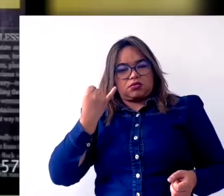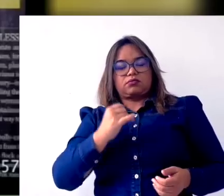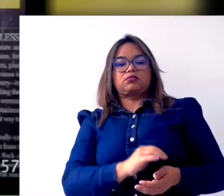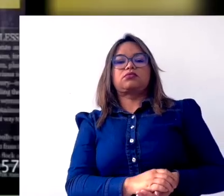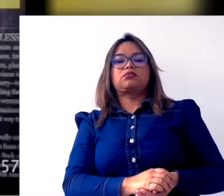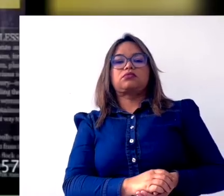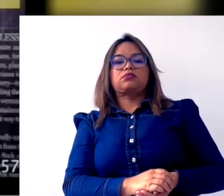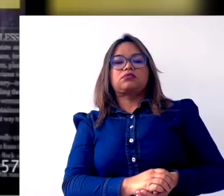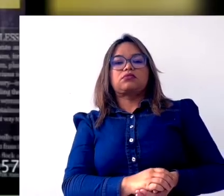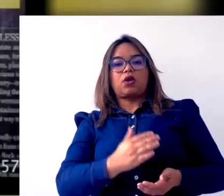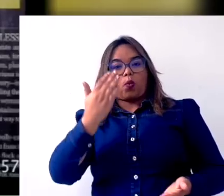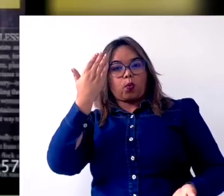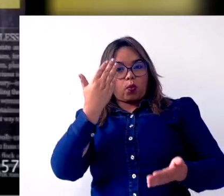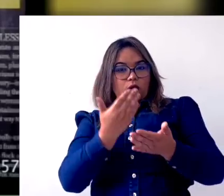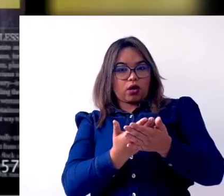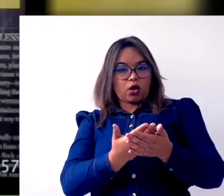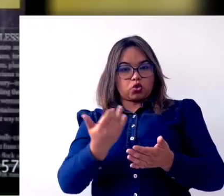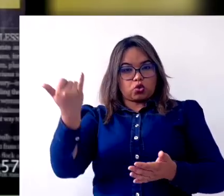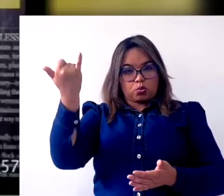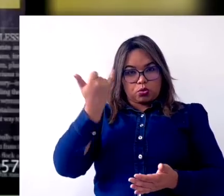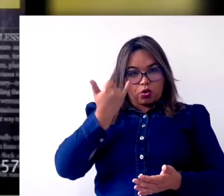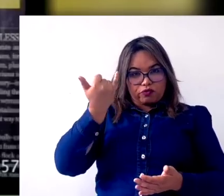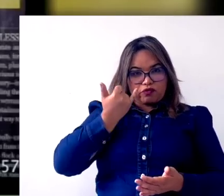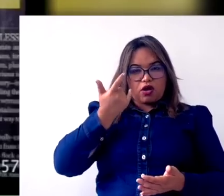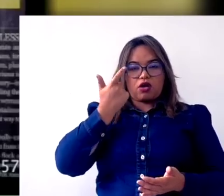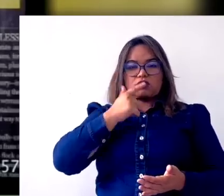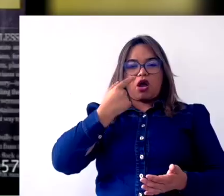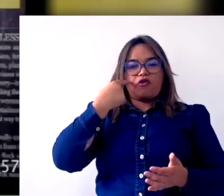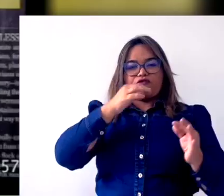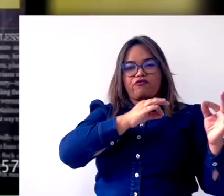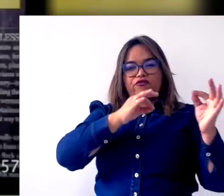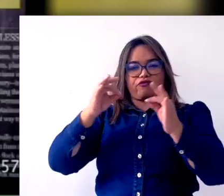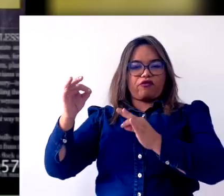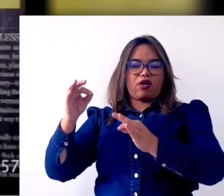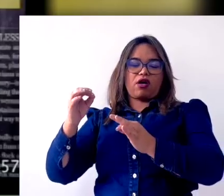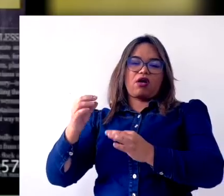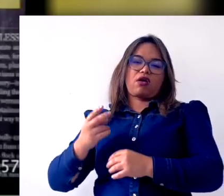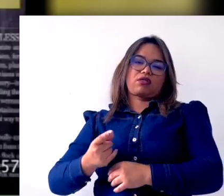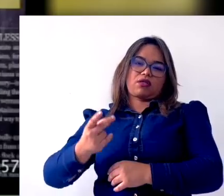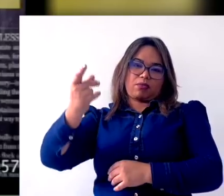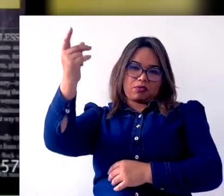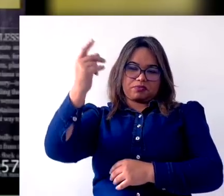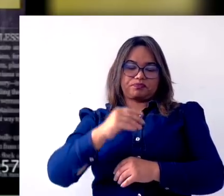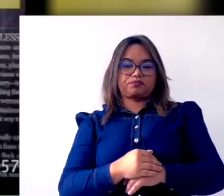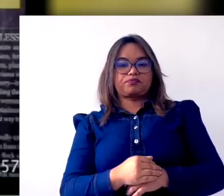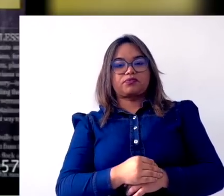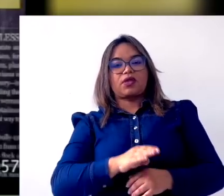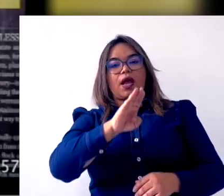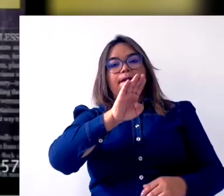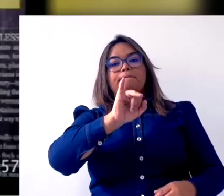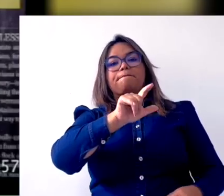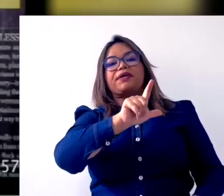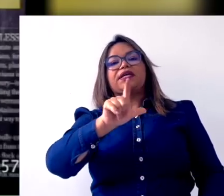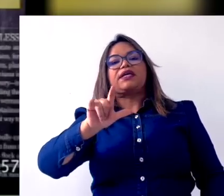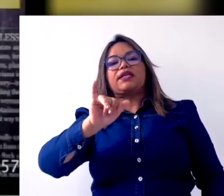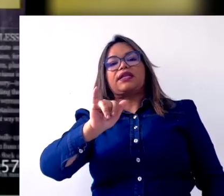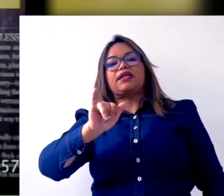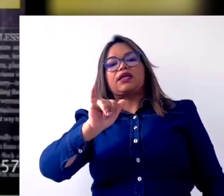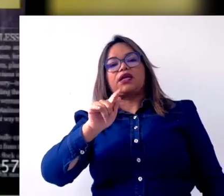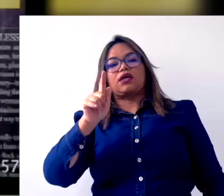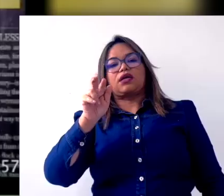olhar através das correntes do tempo. O Billy Graham disse: ele será considerado na história o maior dos papas